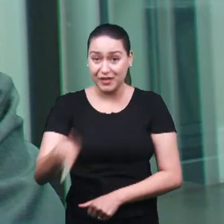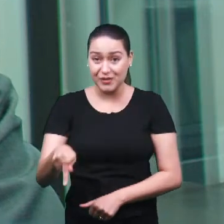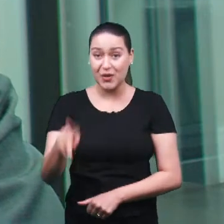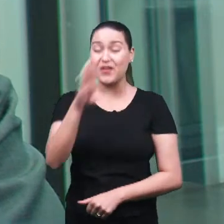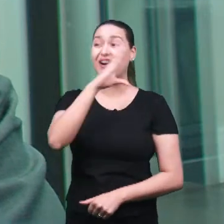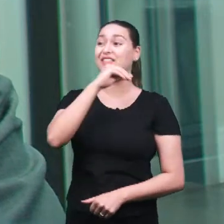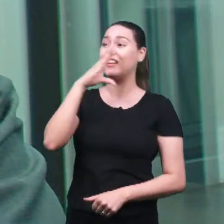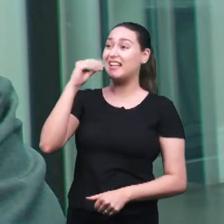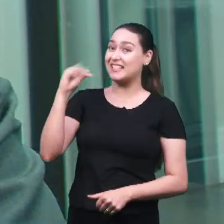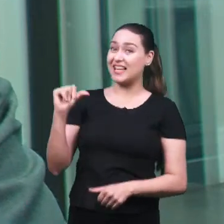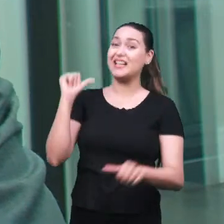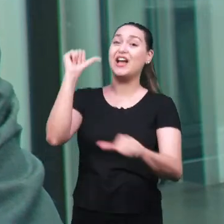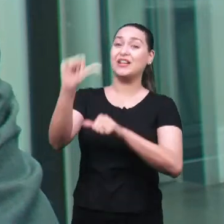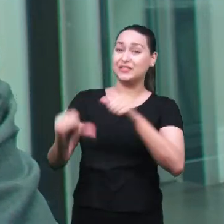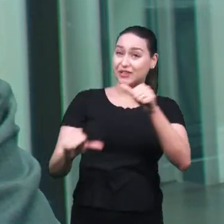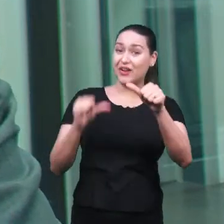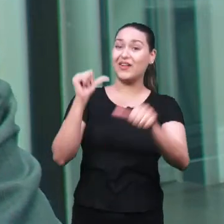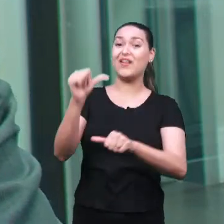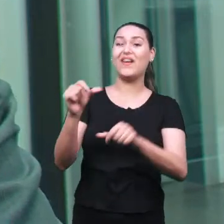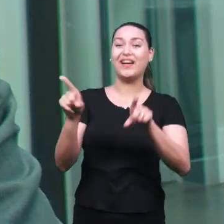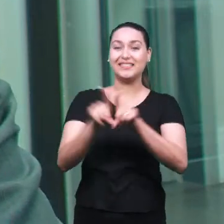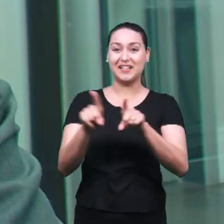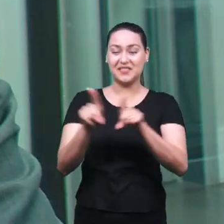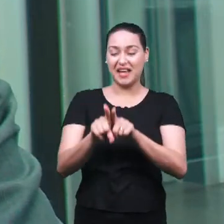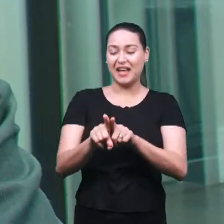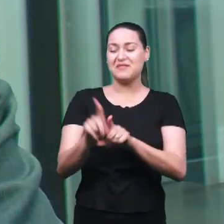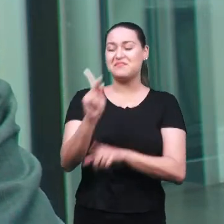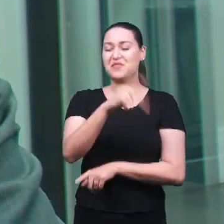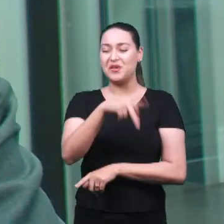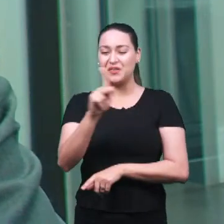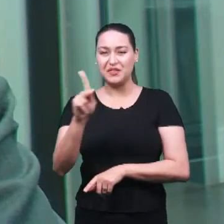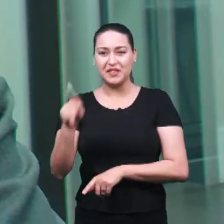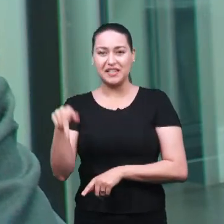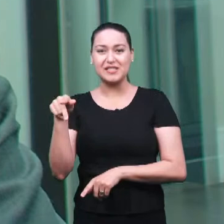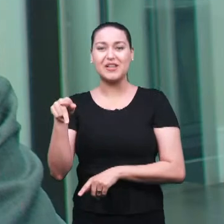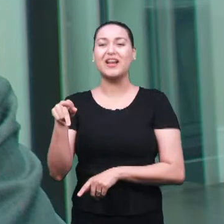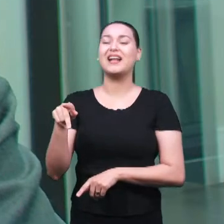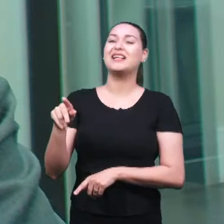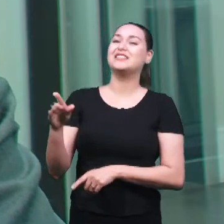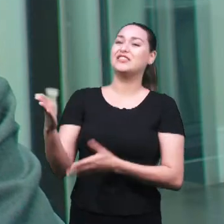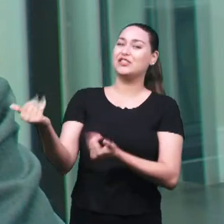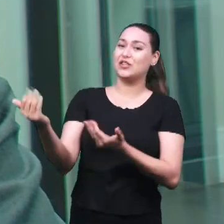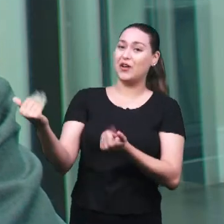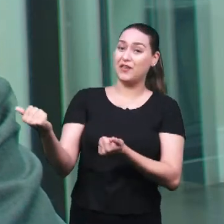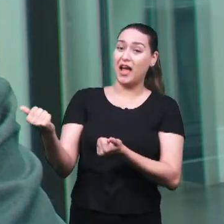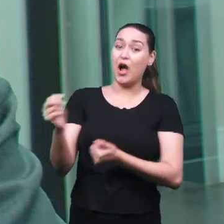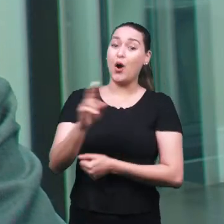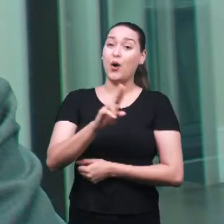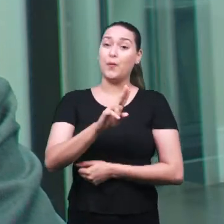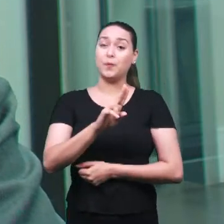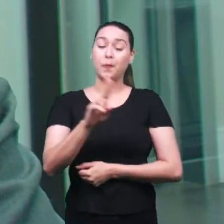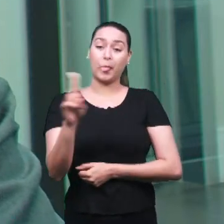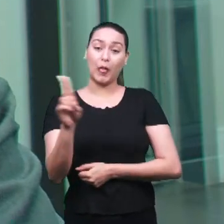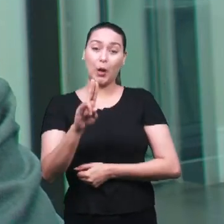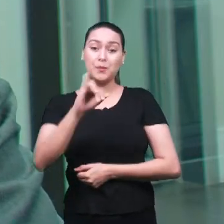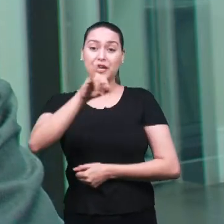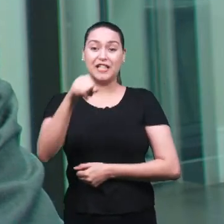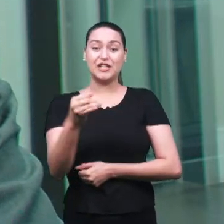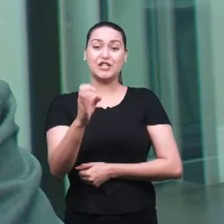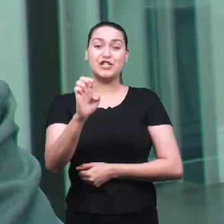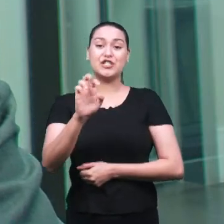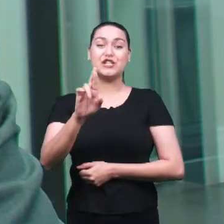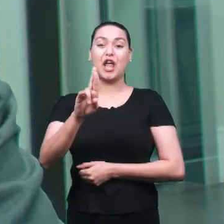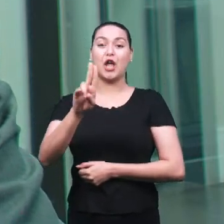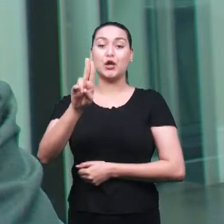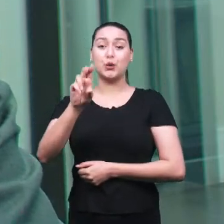como jovem, que é a irmã Jerusa Gueiros, a irmã Jerusa Samu. A irmã de pastor Gedeuti, uma